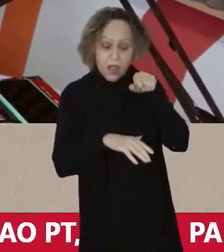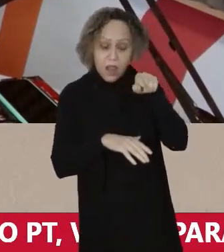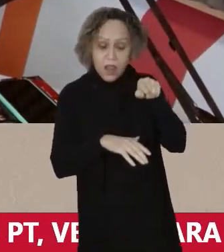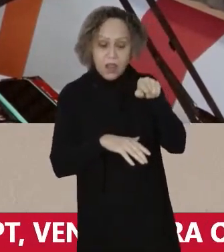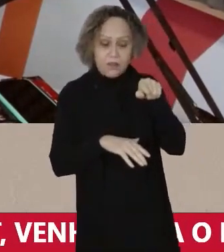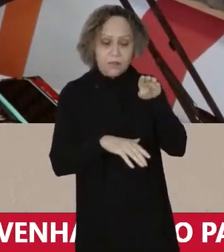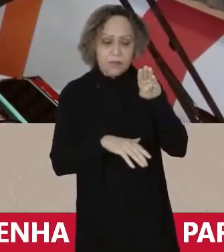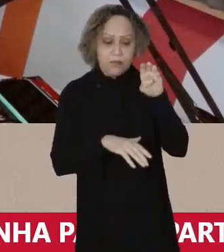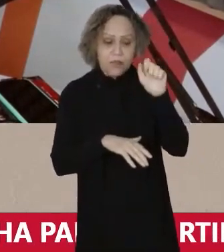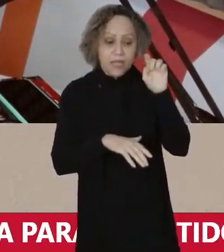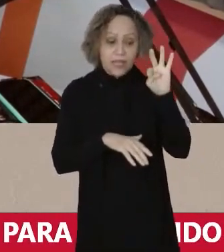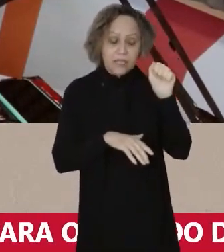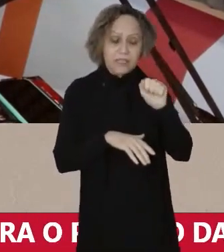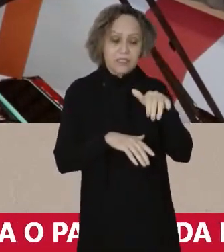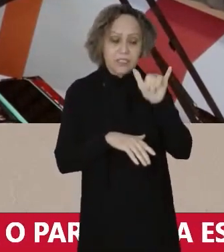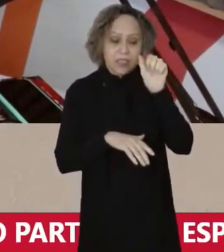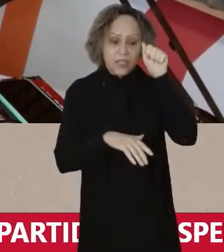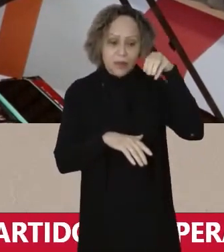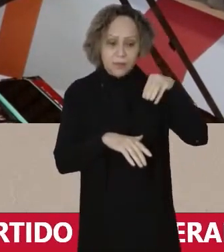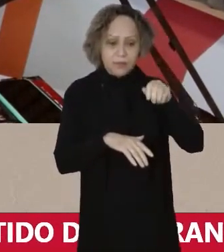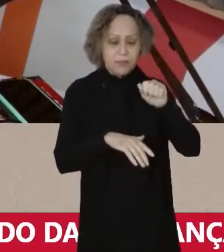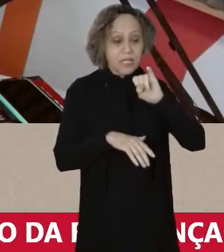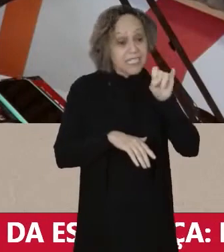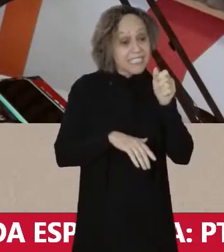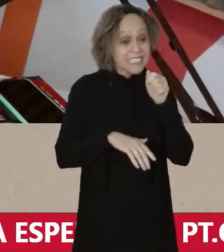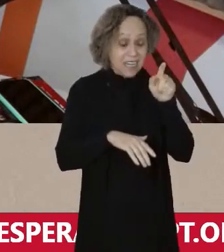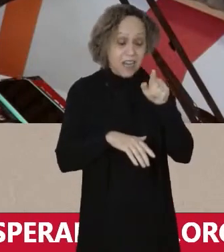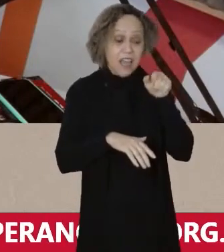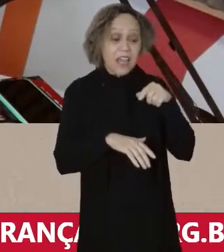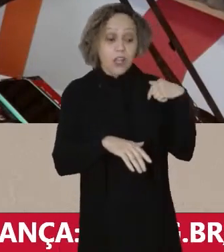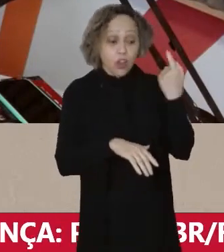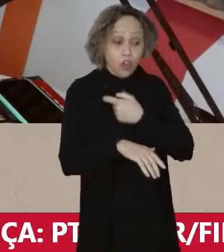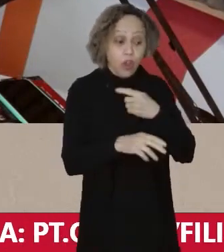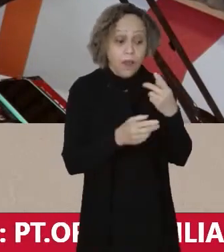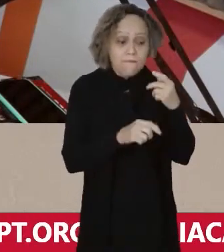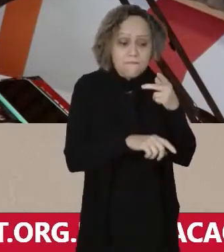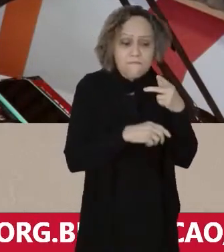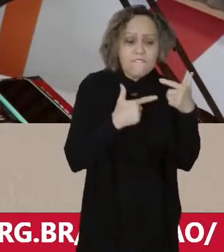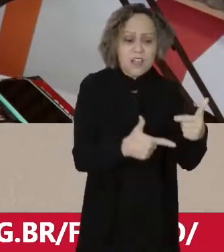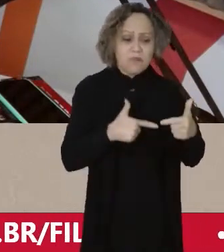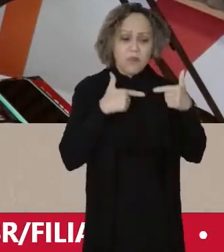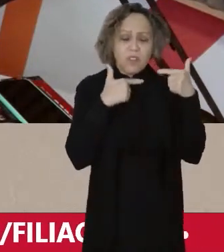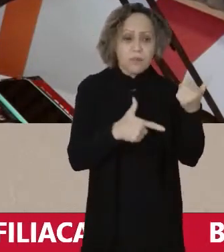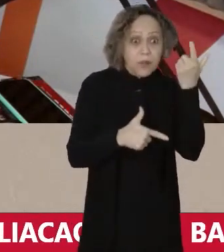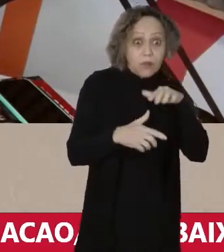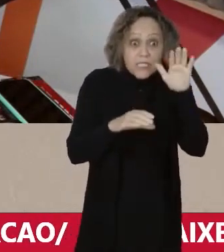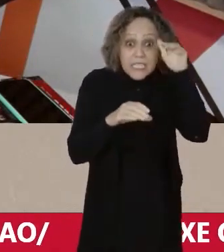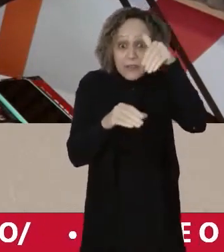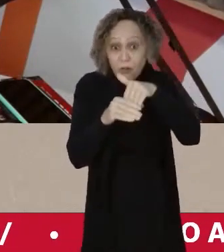em Brasília, para conseguir votos, porque achavam que a gente tinha que ter mais. E o terreiro achava que era a primeira